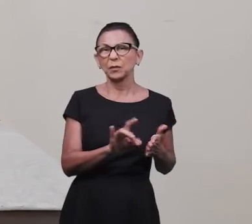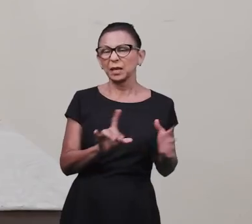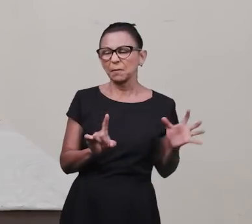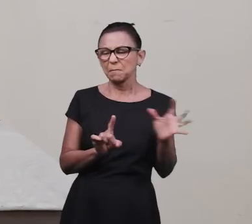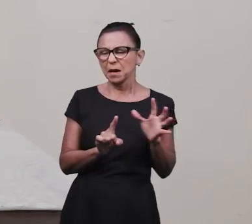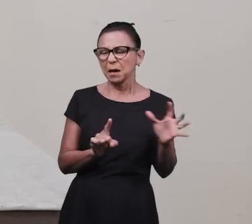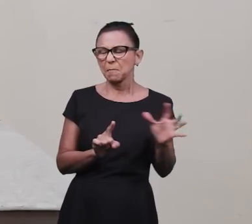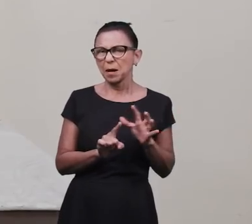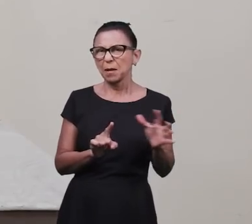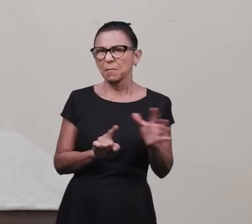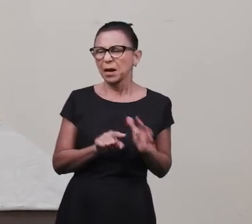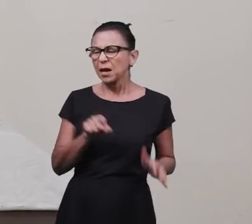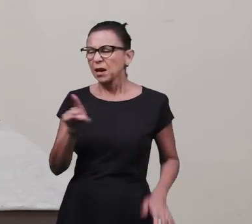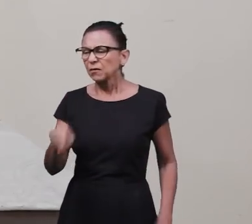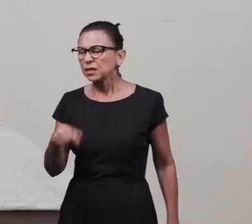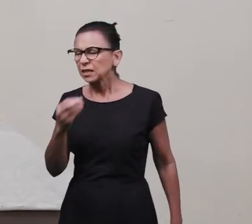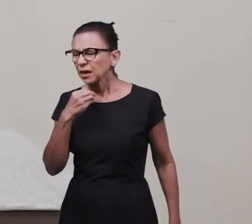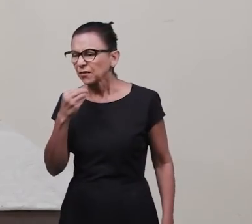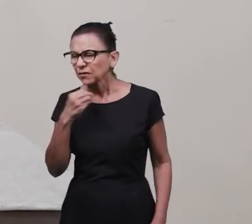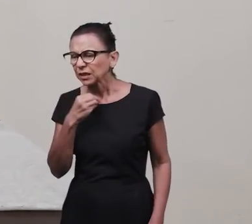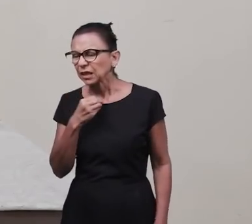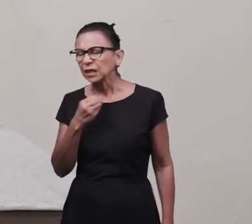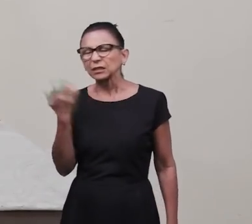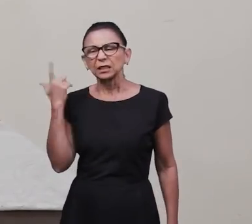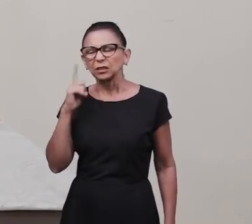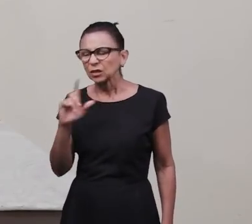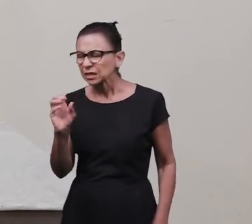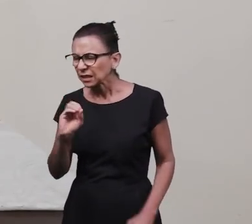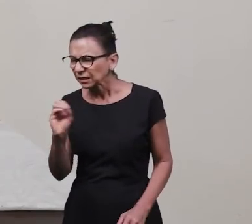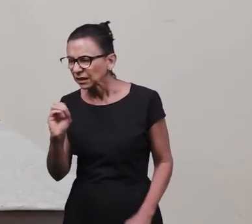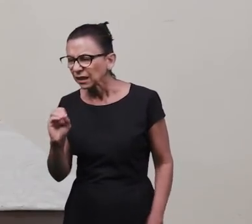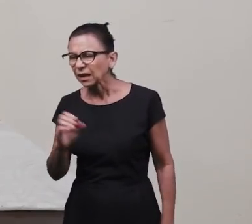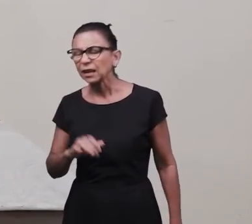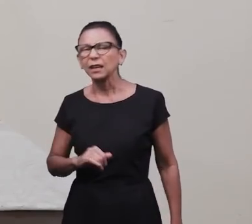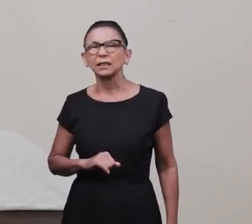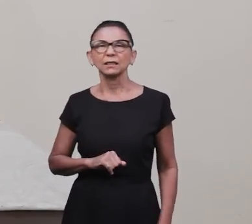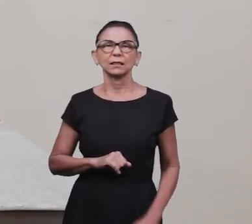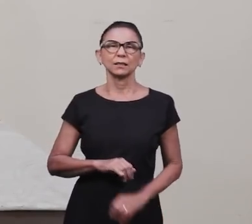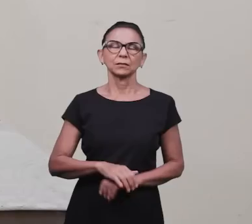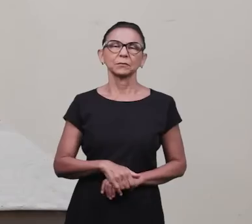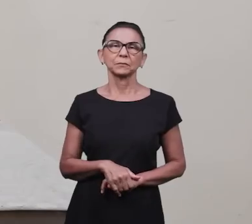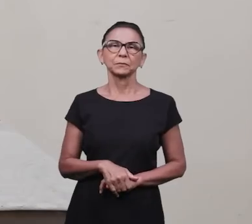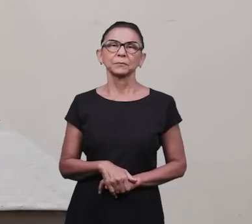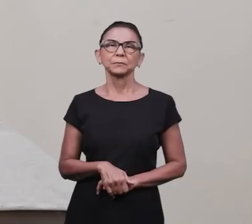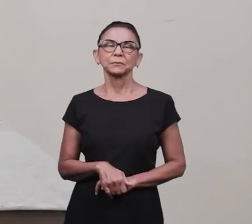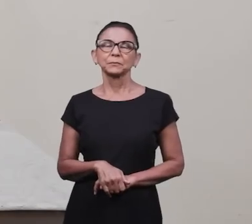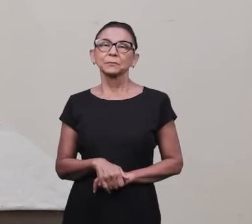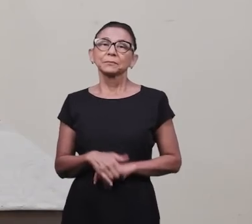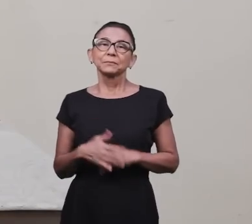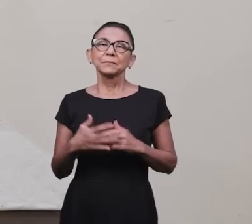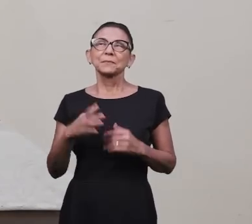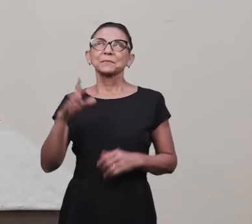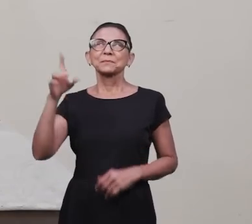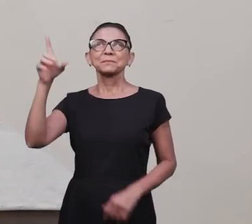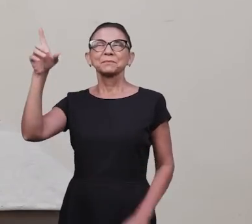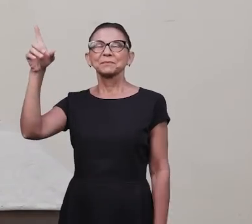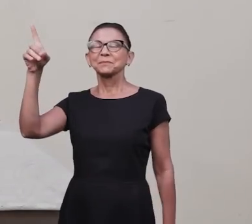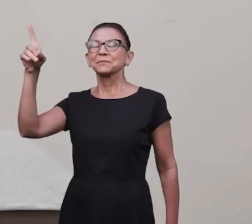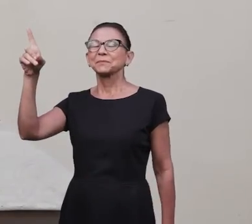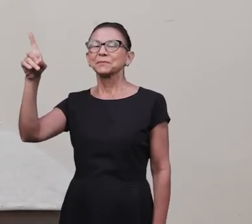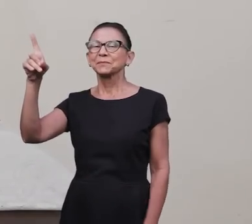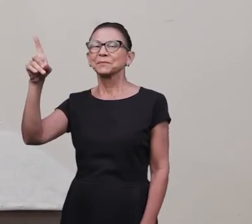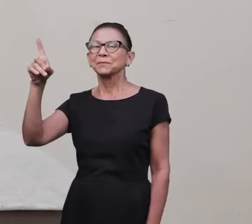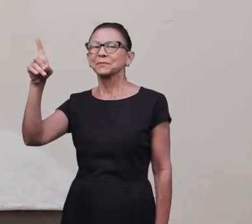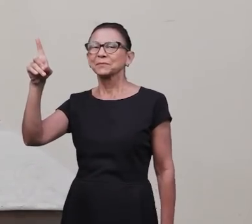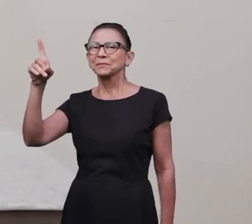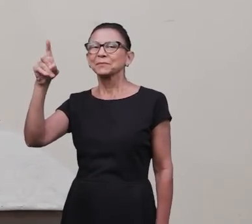conseguir, você não terá forças para isso, você não tem recursos para isto. Mas Deus tem